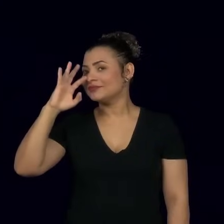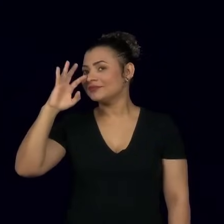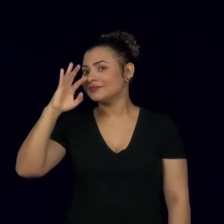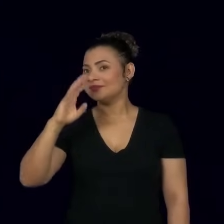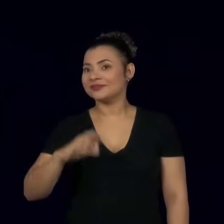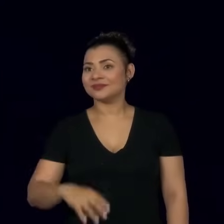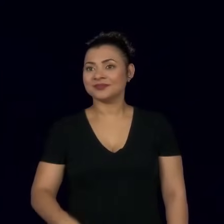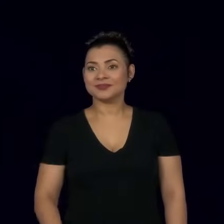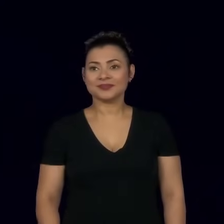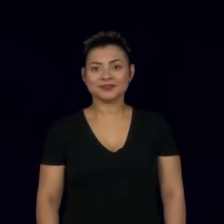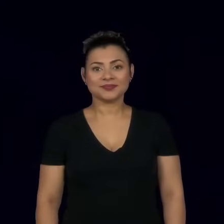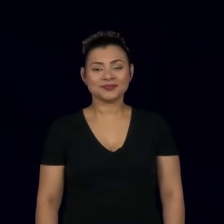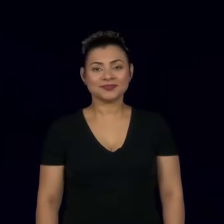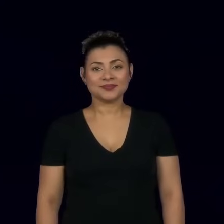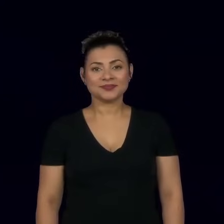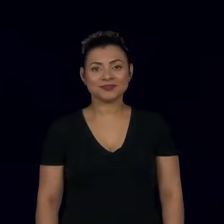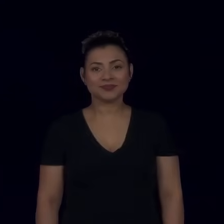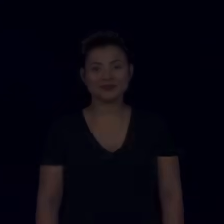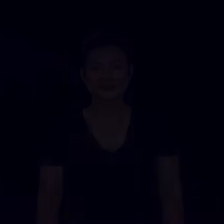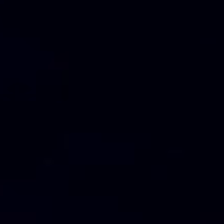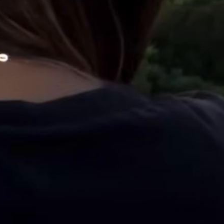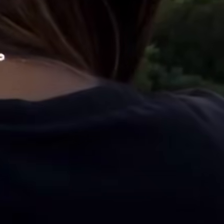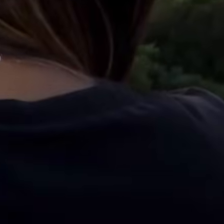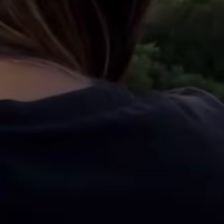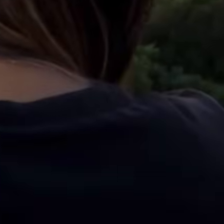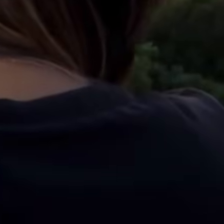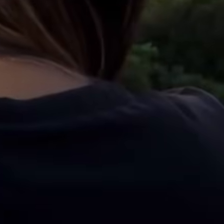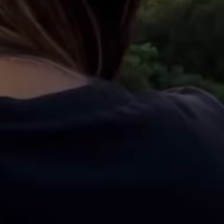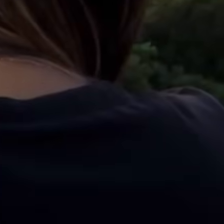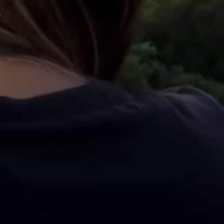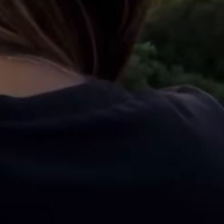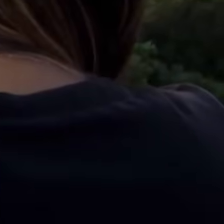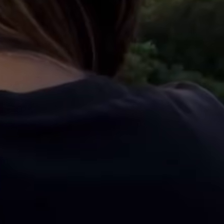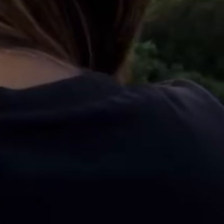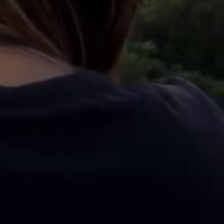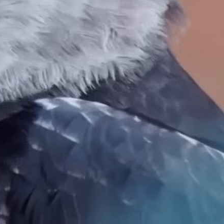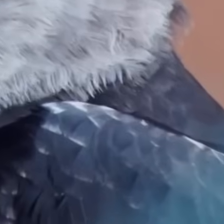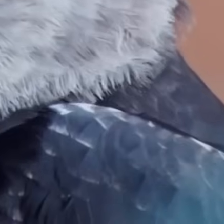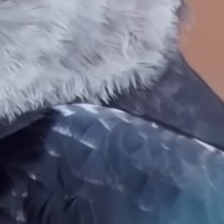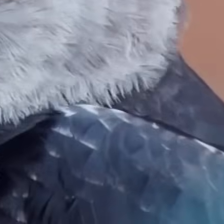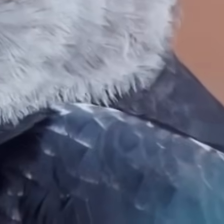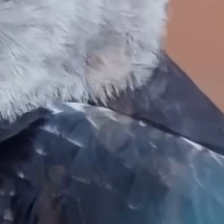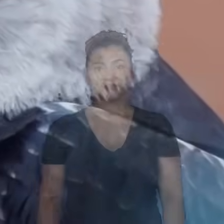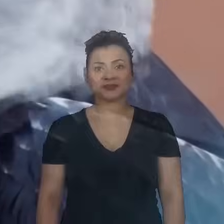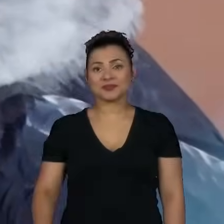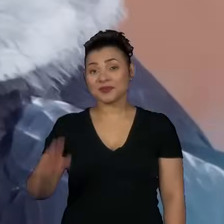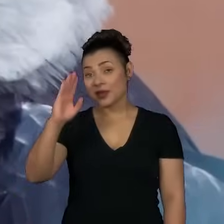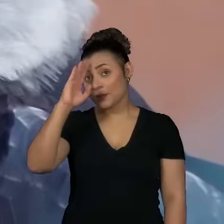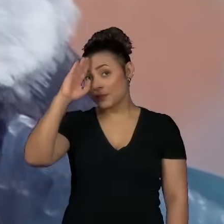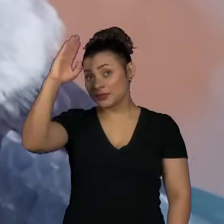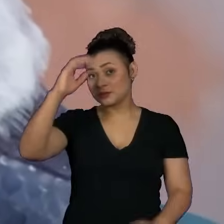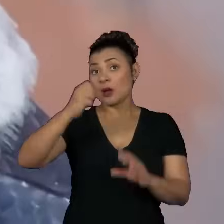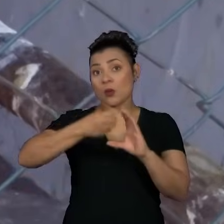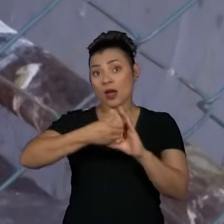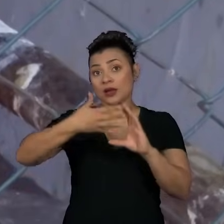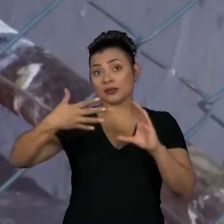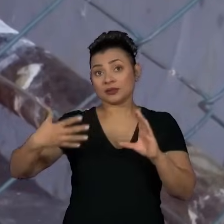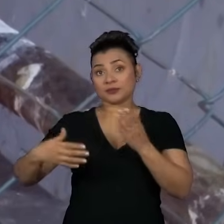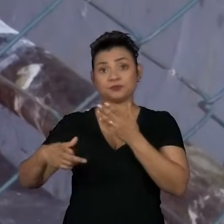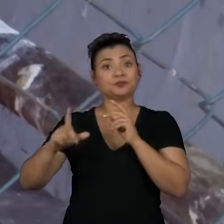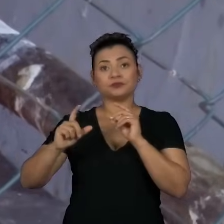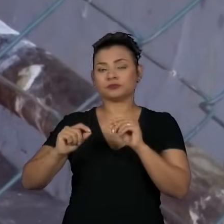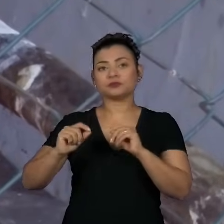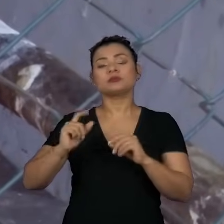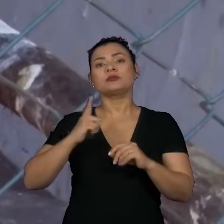O principal característica de uma ave de rapina é o ato